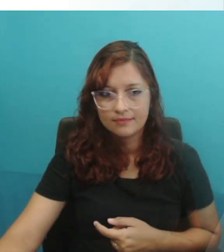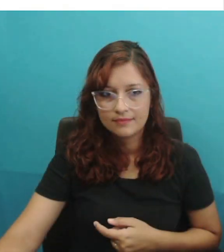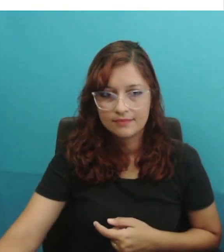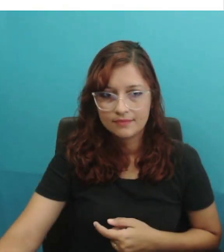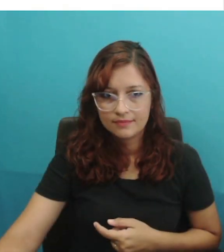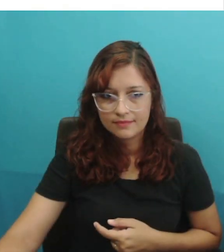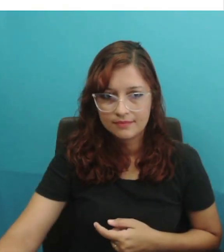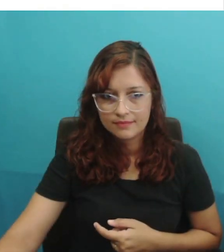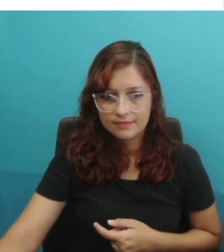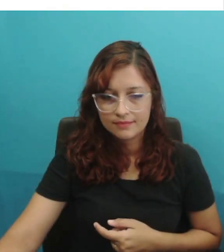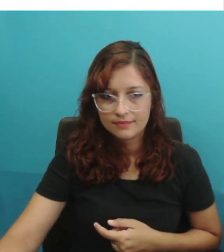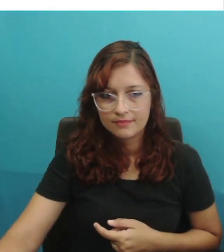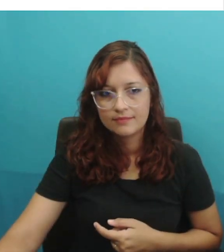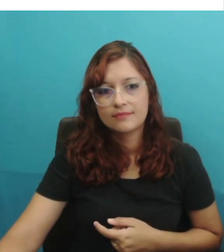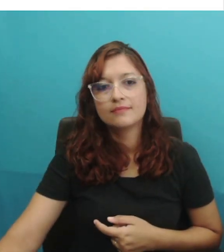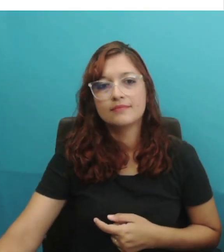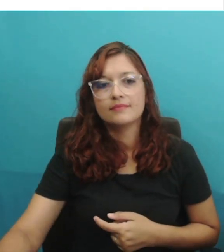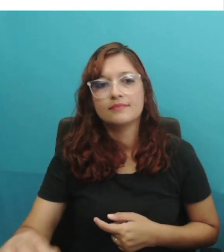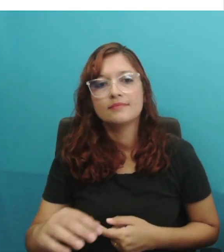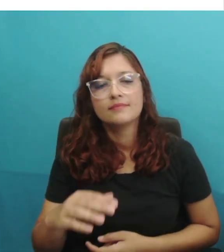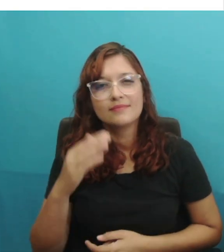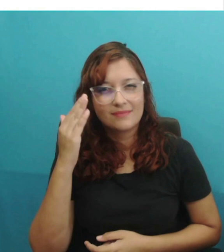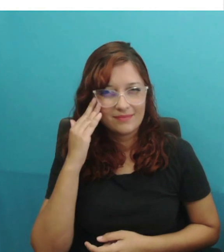pretérito do indicativo.